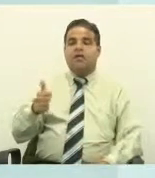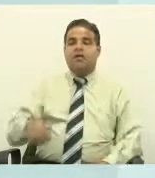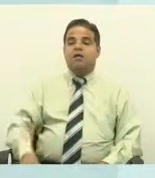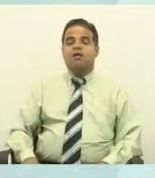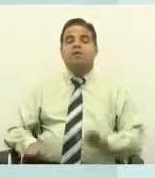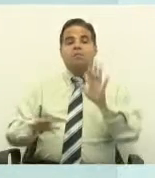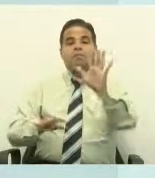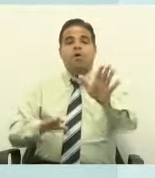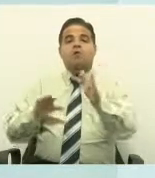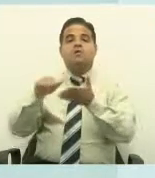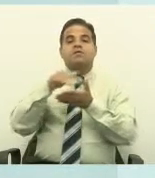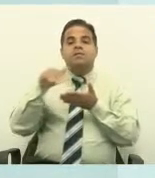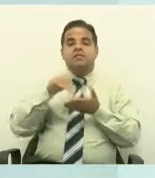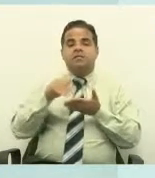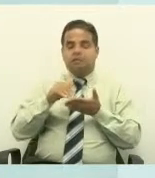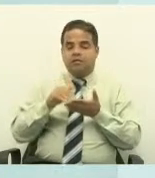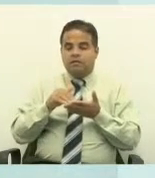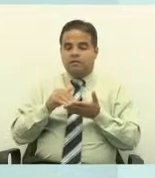Bem, secretária,